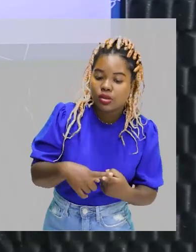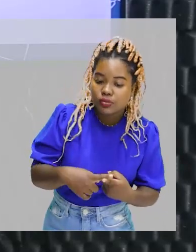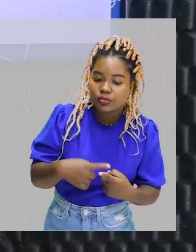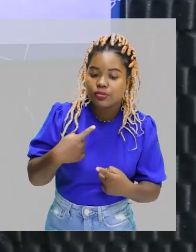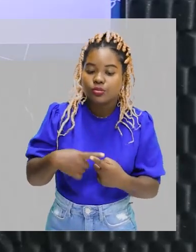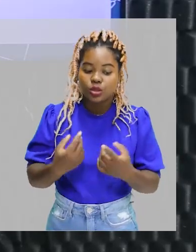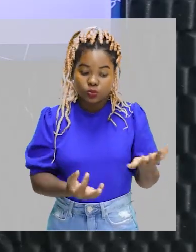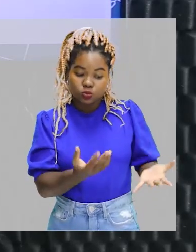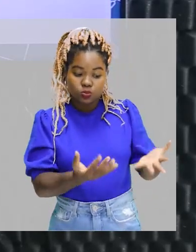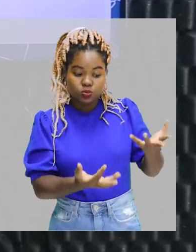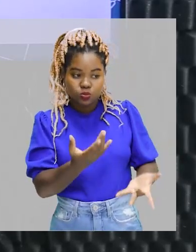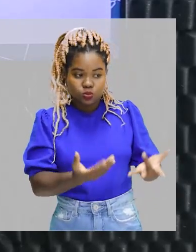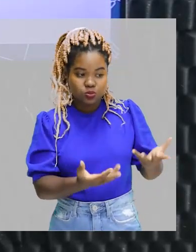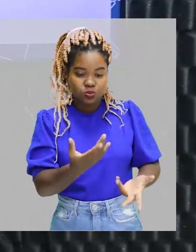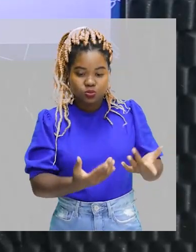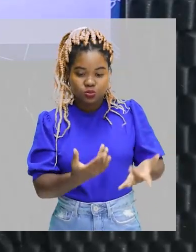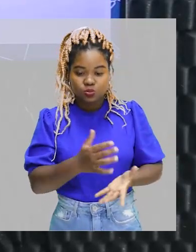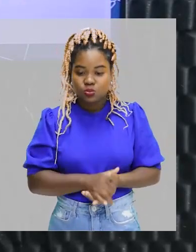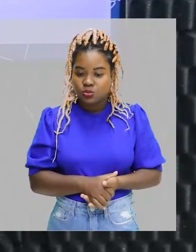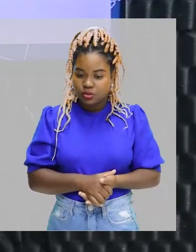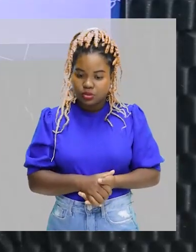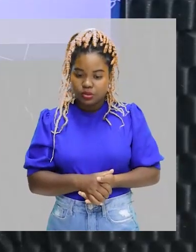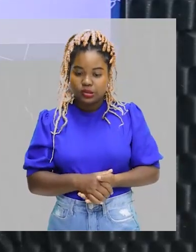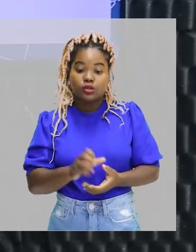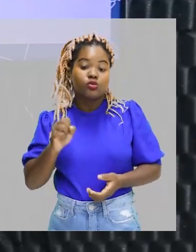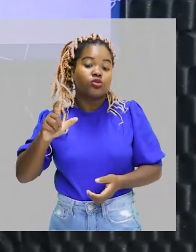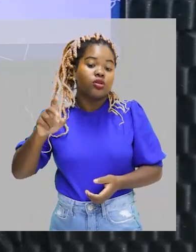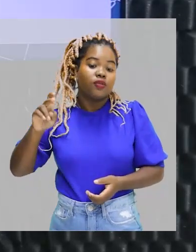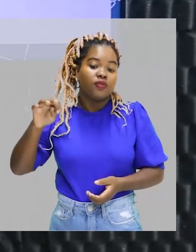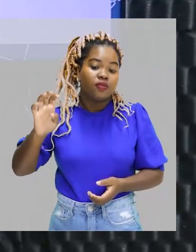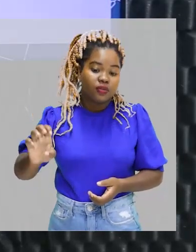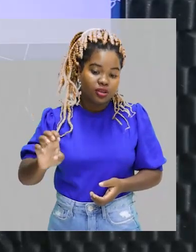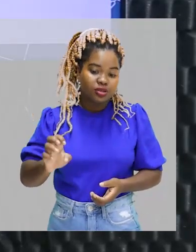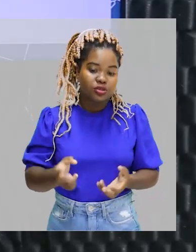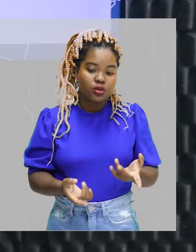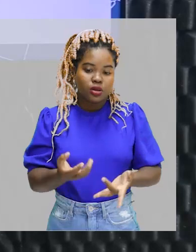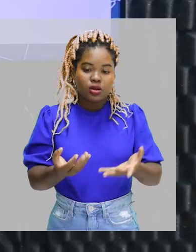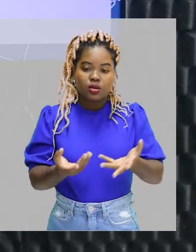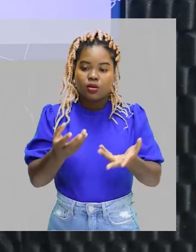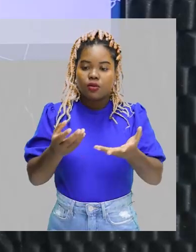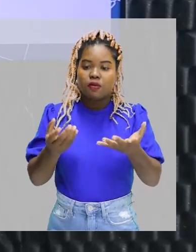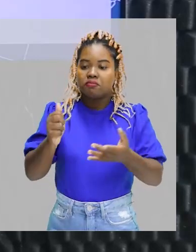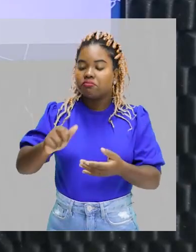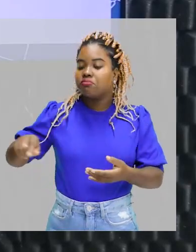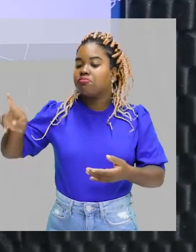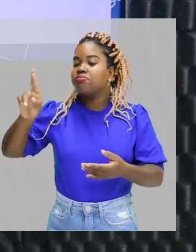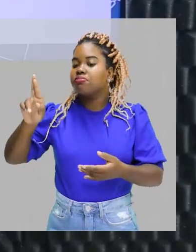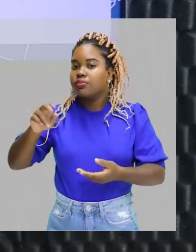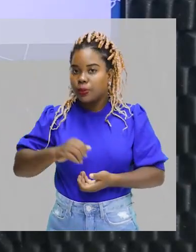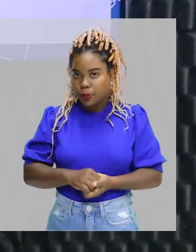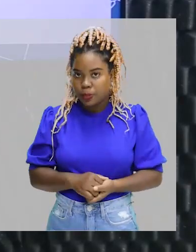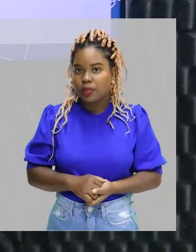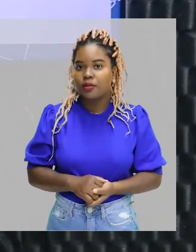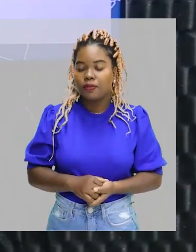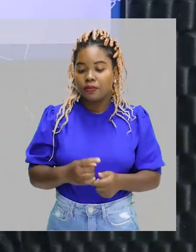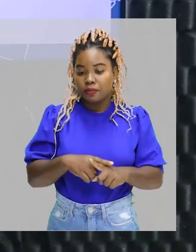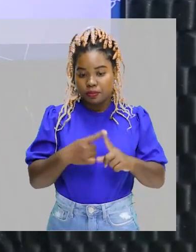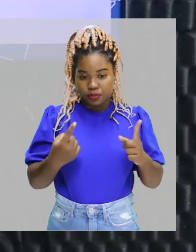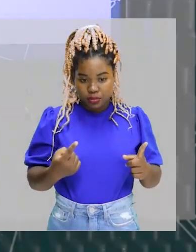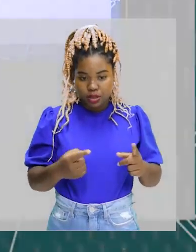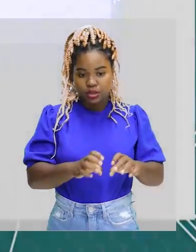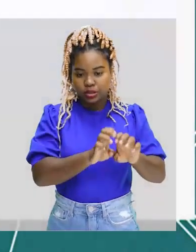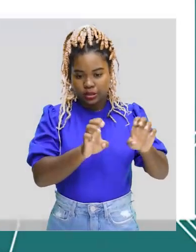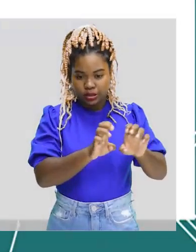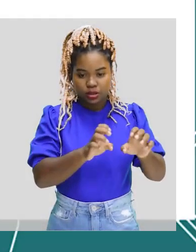um aquecimento, então parte do solvente vaporizou. Show de bola, turminha? Mas as fórmulas,